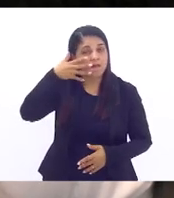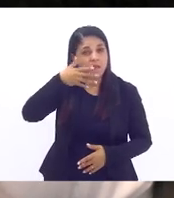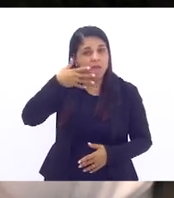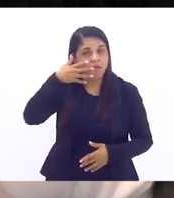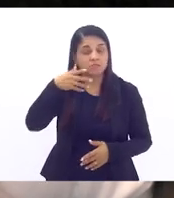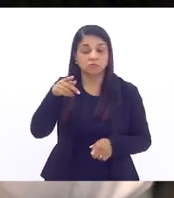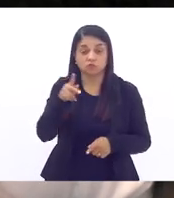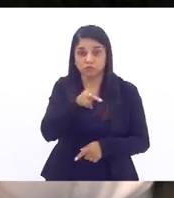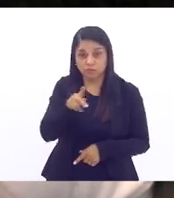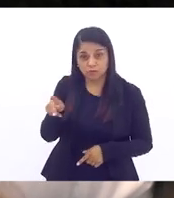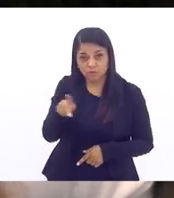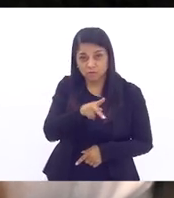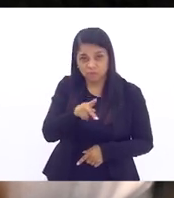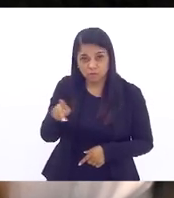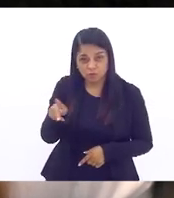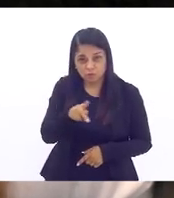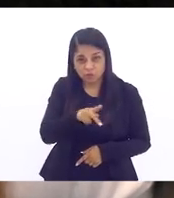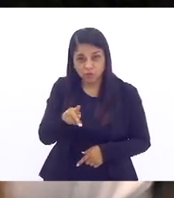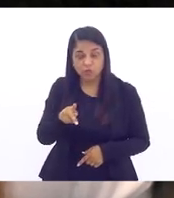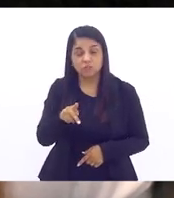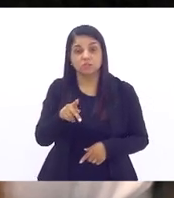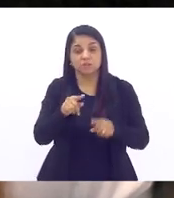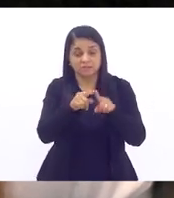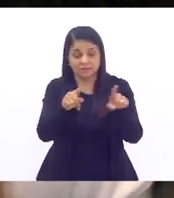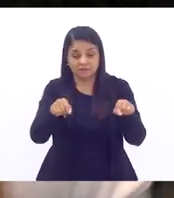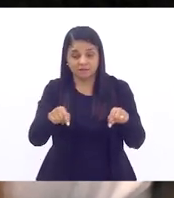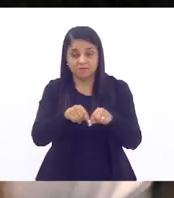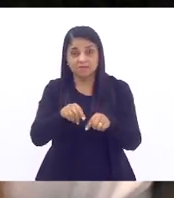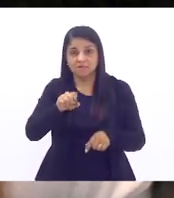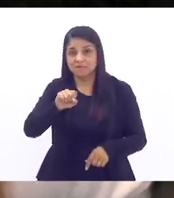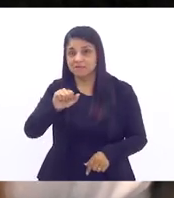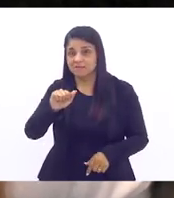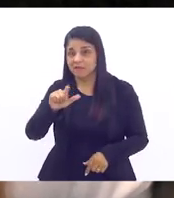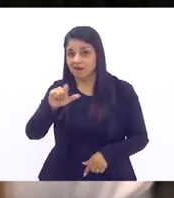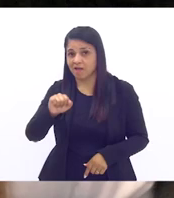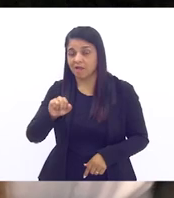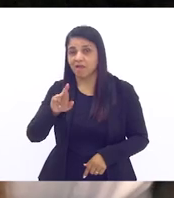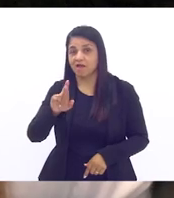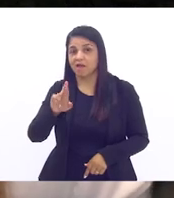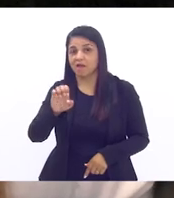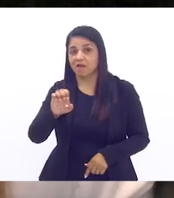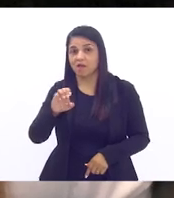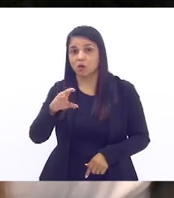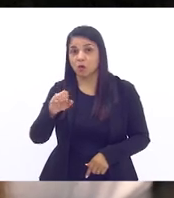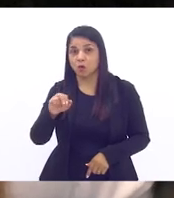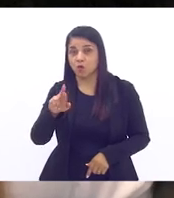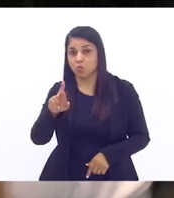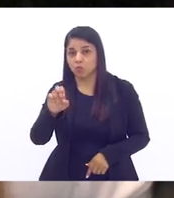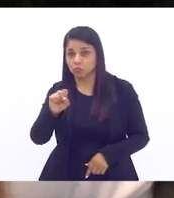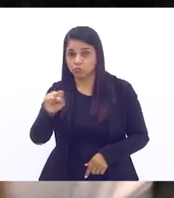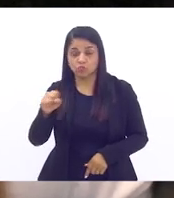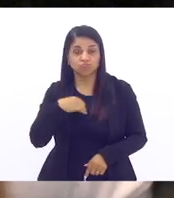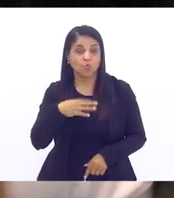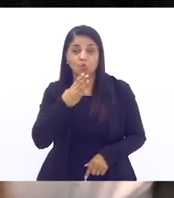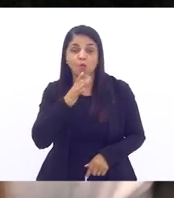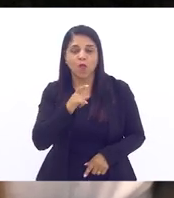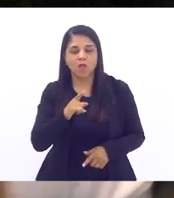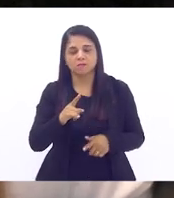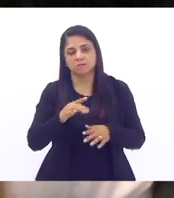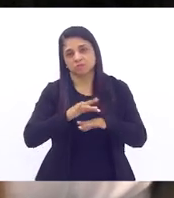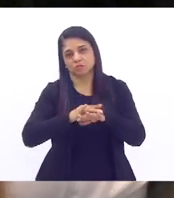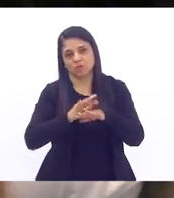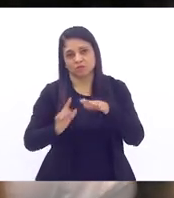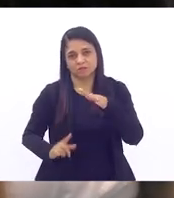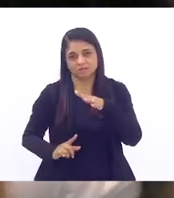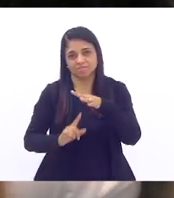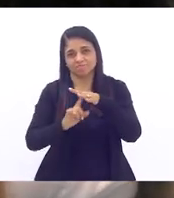Inclusive das salas de recursos desconhecem as doenças raras Então esse trabalho de conscientização